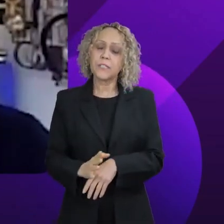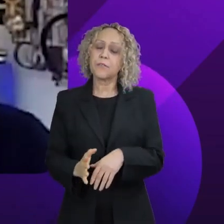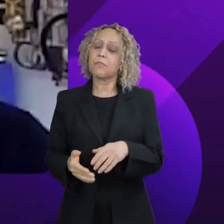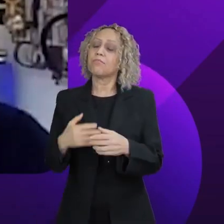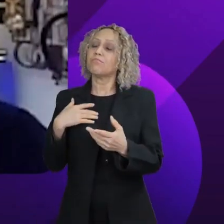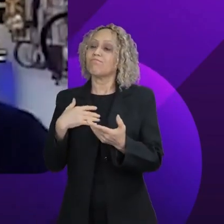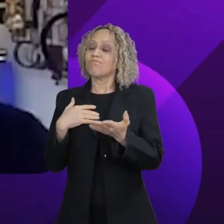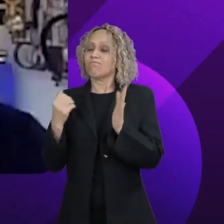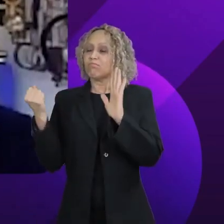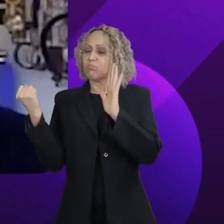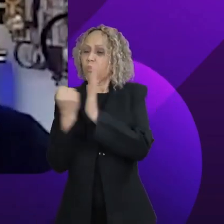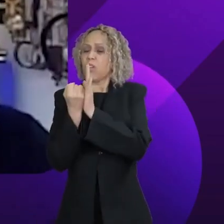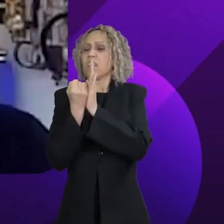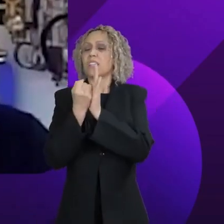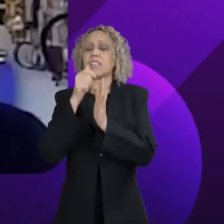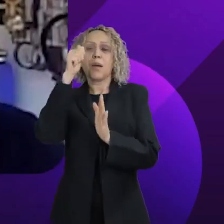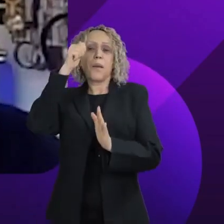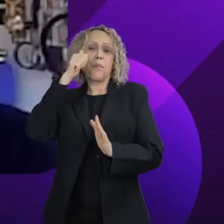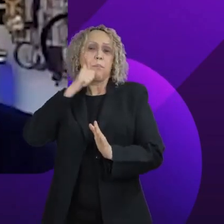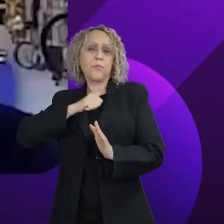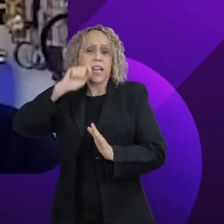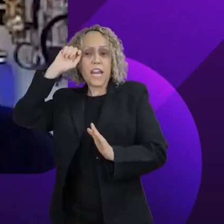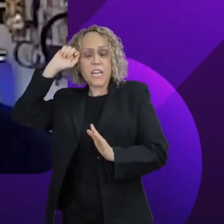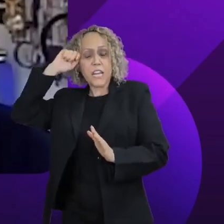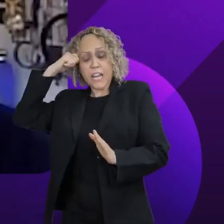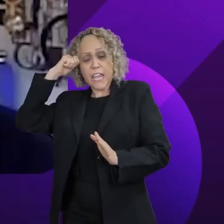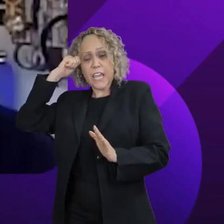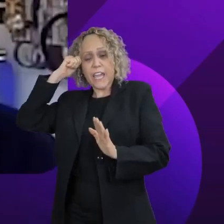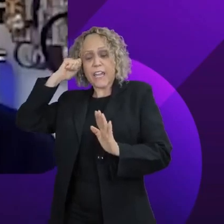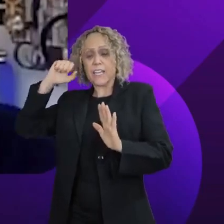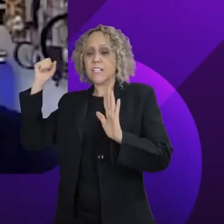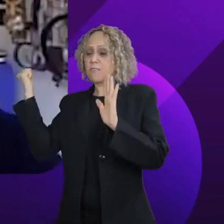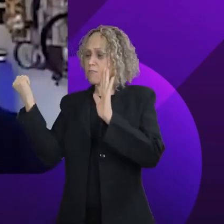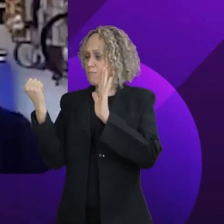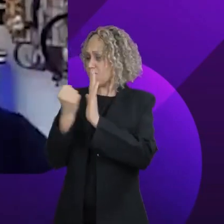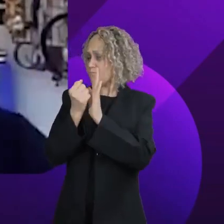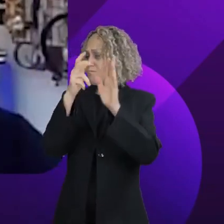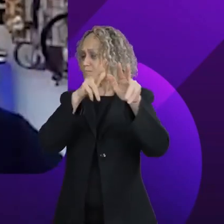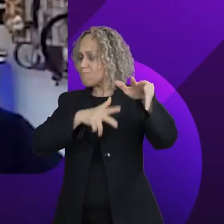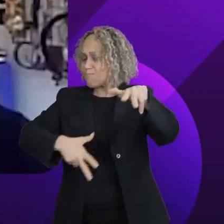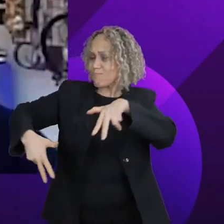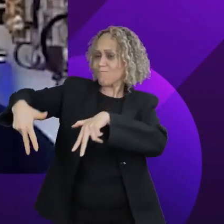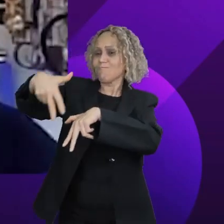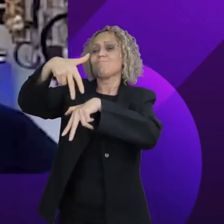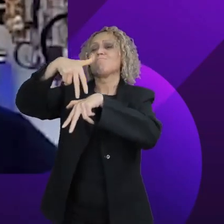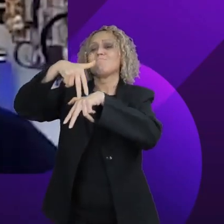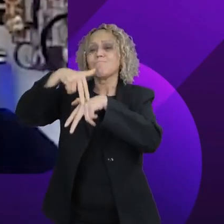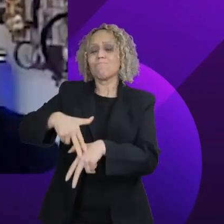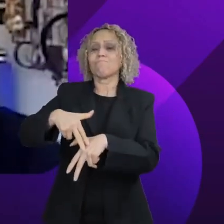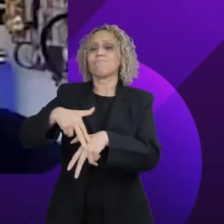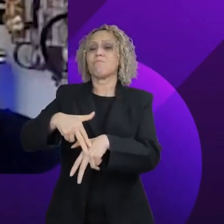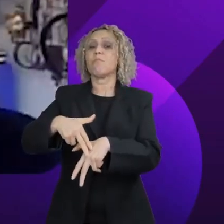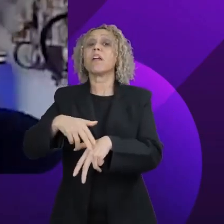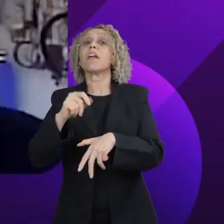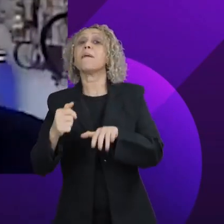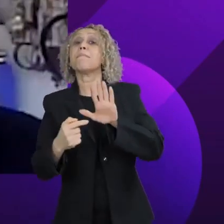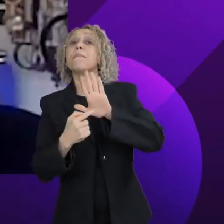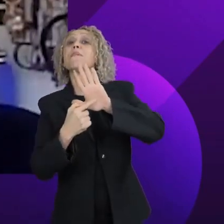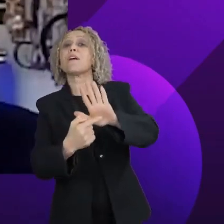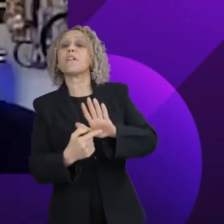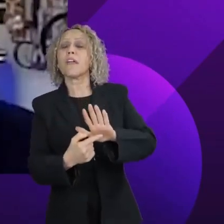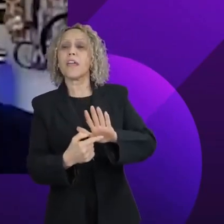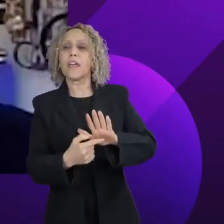criadas para dar o tom da visibilidade e da justiça, mas a luta se